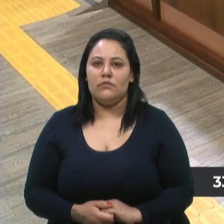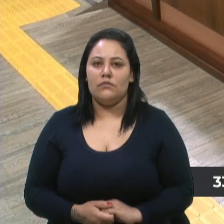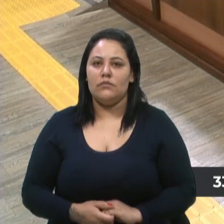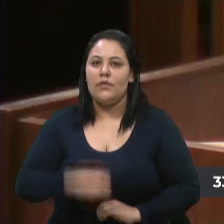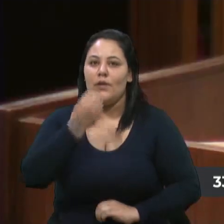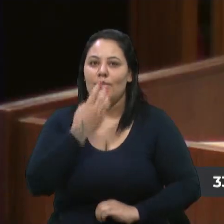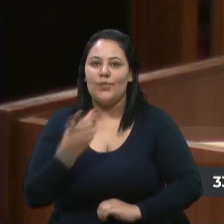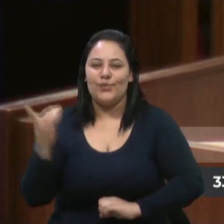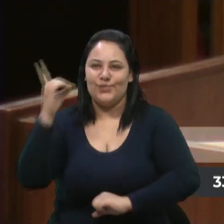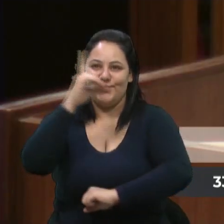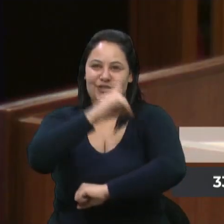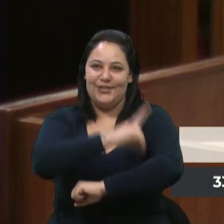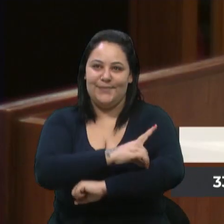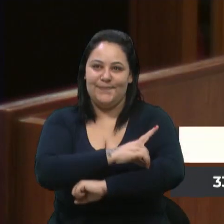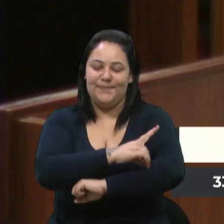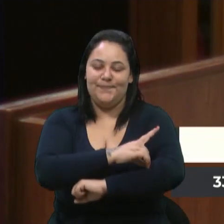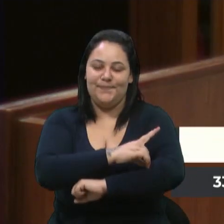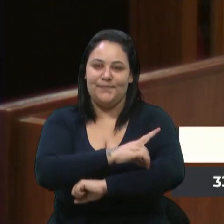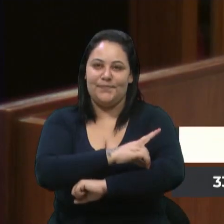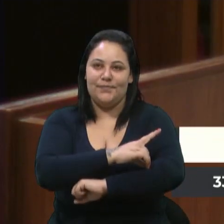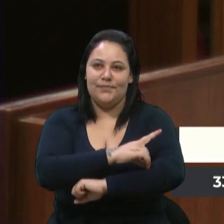Bom dia.